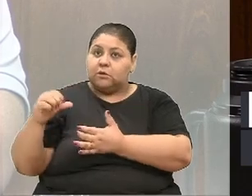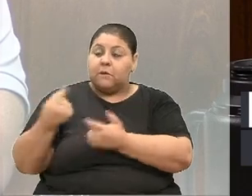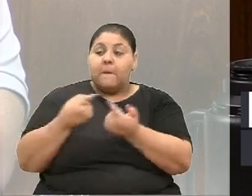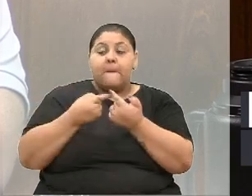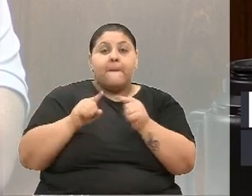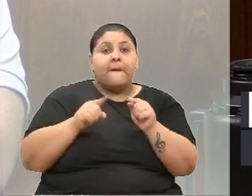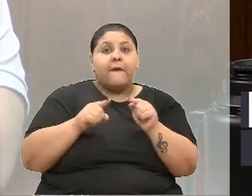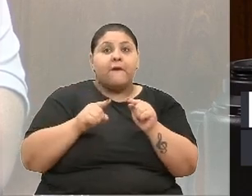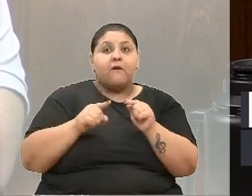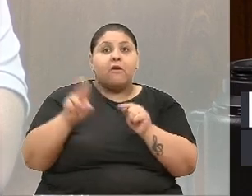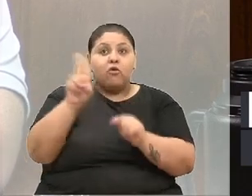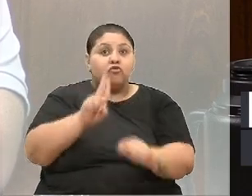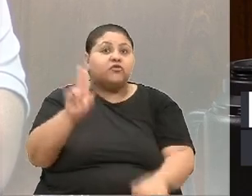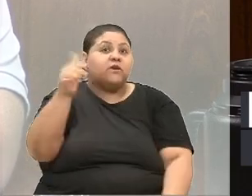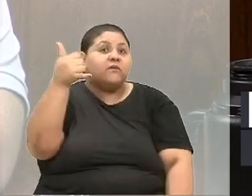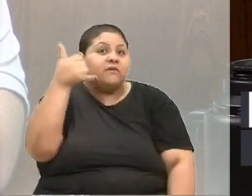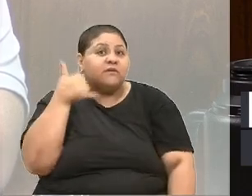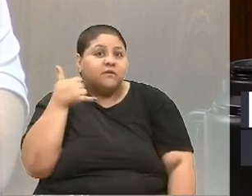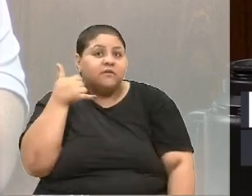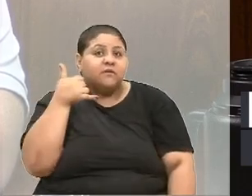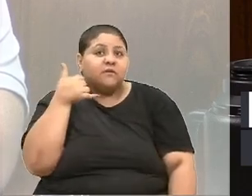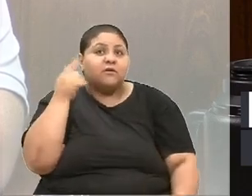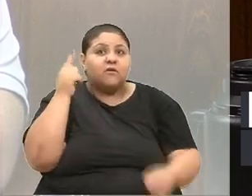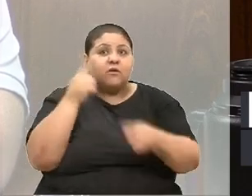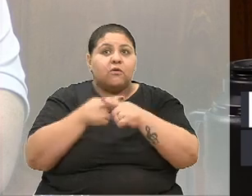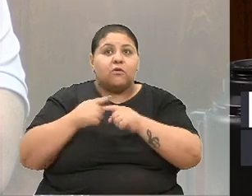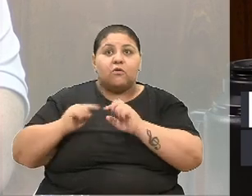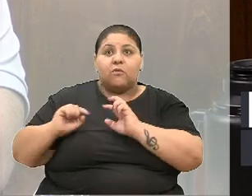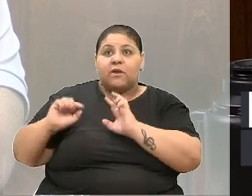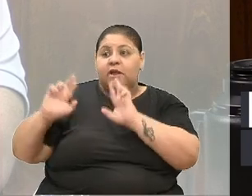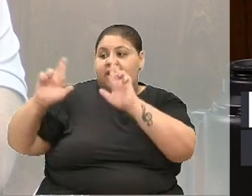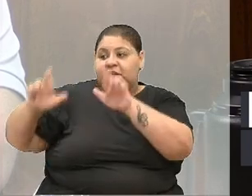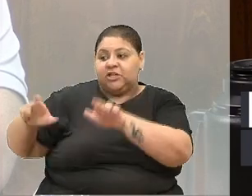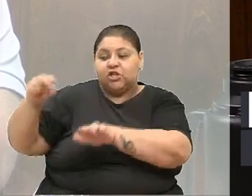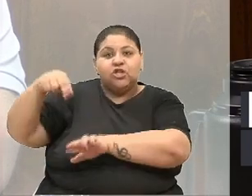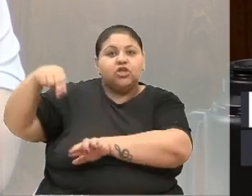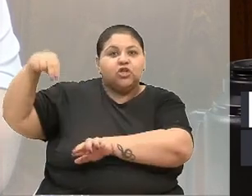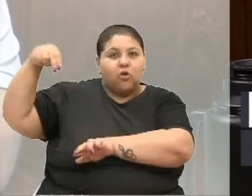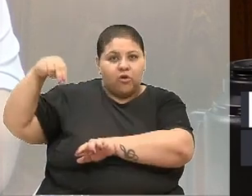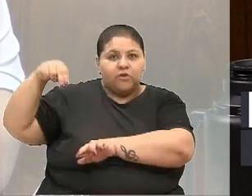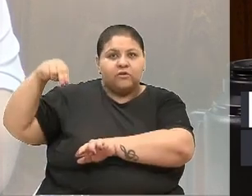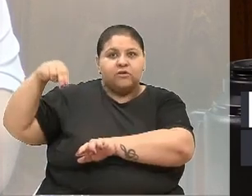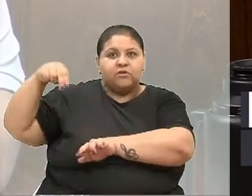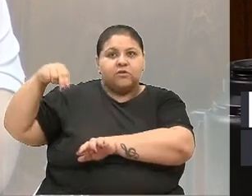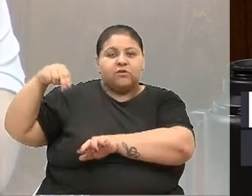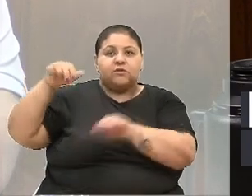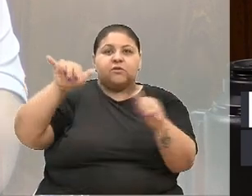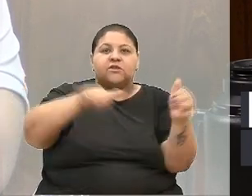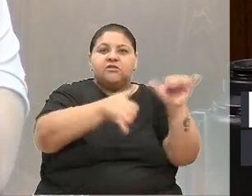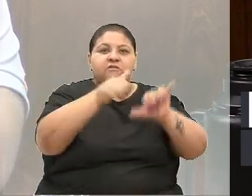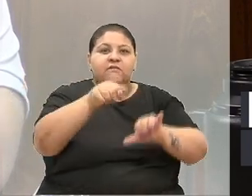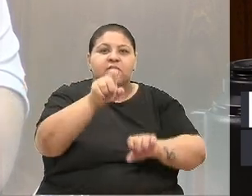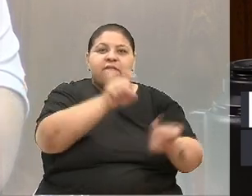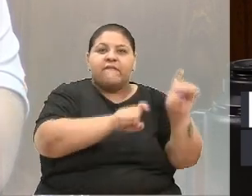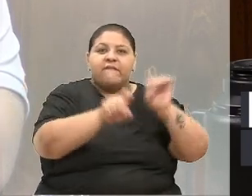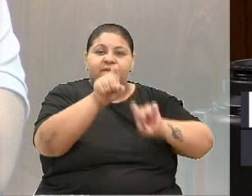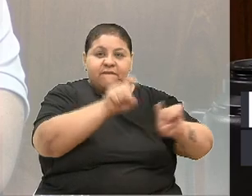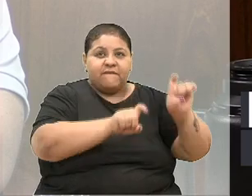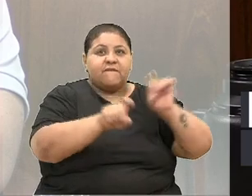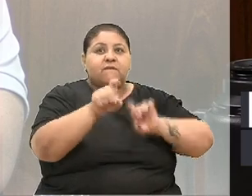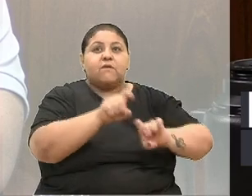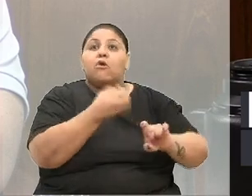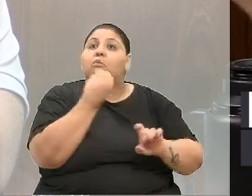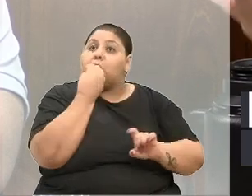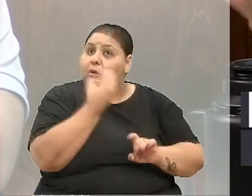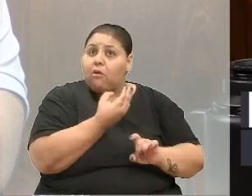muitas vezes usei o celular por estar lá na Zona Norte, no Tancredo ou no Angelina, e os nossos laboratórios de informática, por mais que são